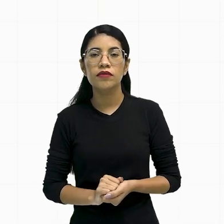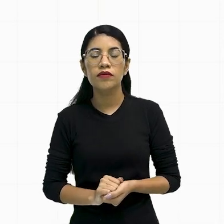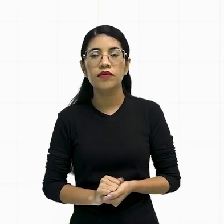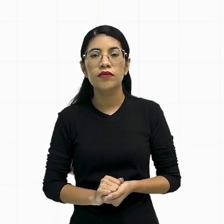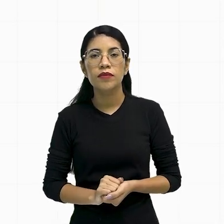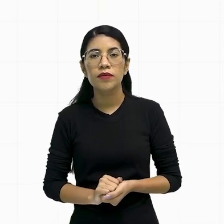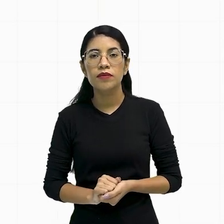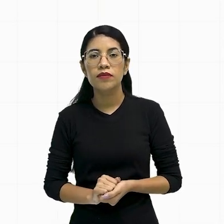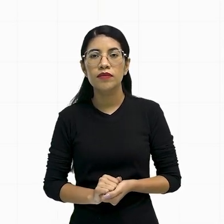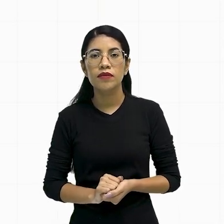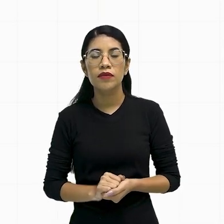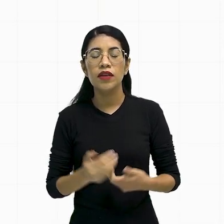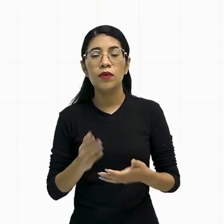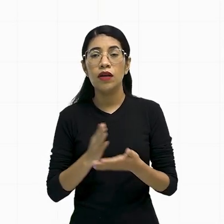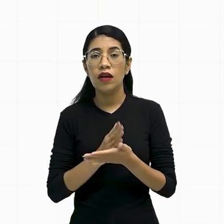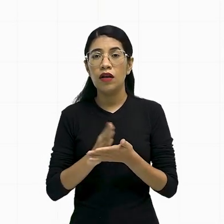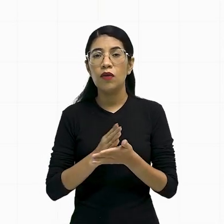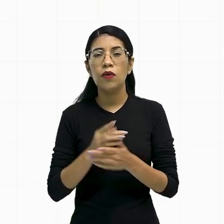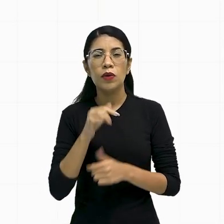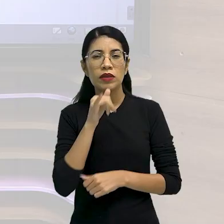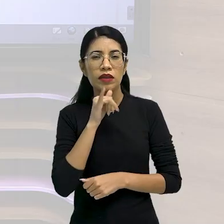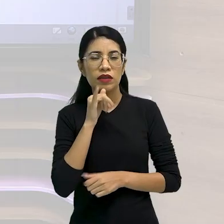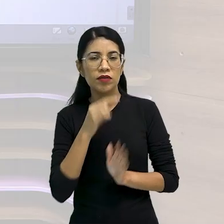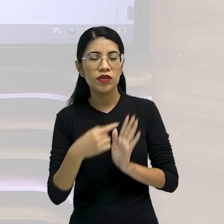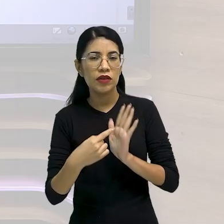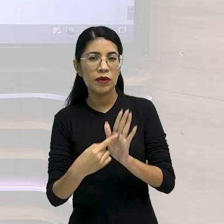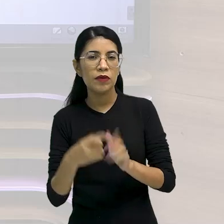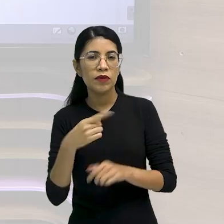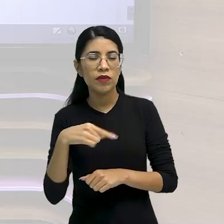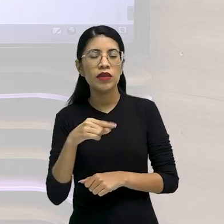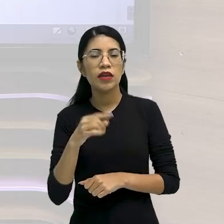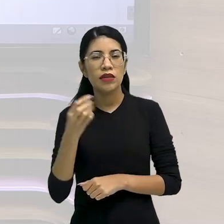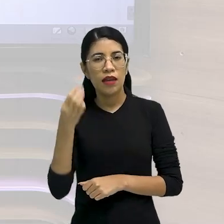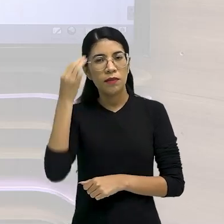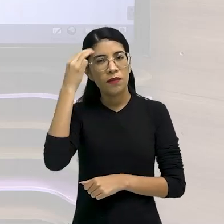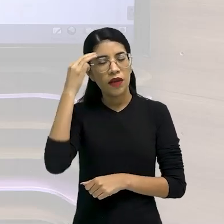né? Nós temos os 180 graus, tá?